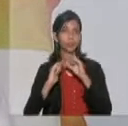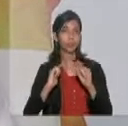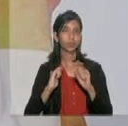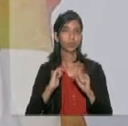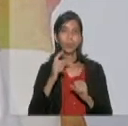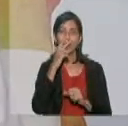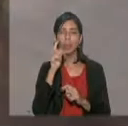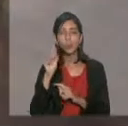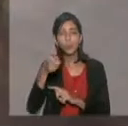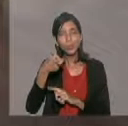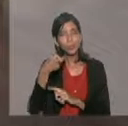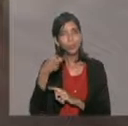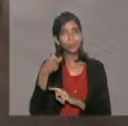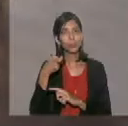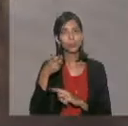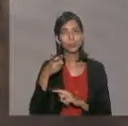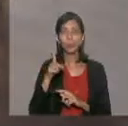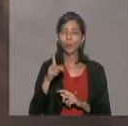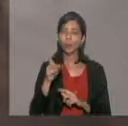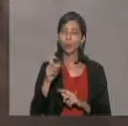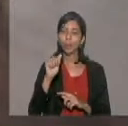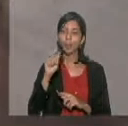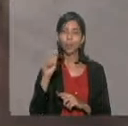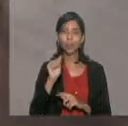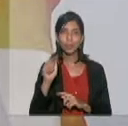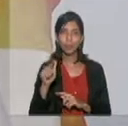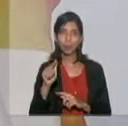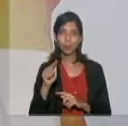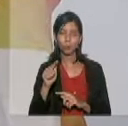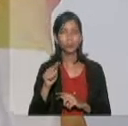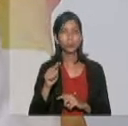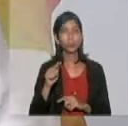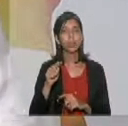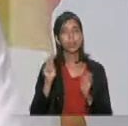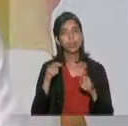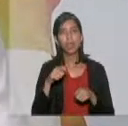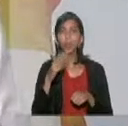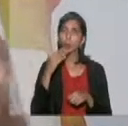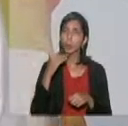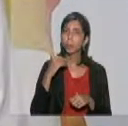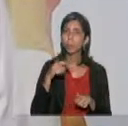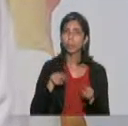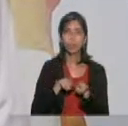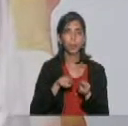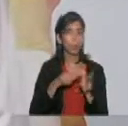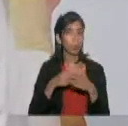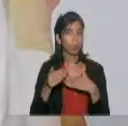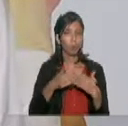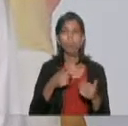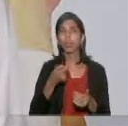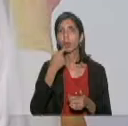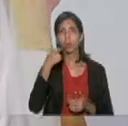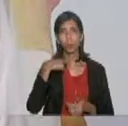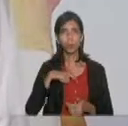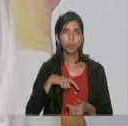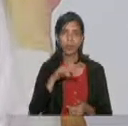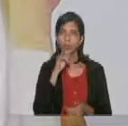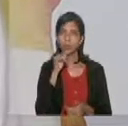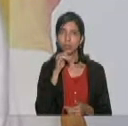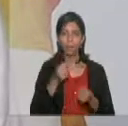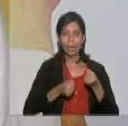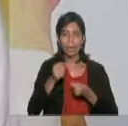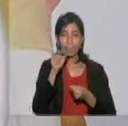objeto ser expelido. Quer dizer, então a criança fica aqui. Fica aqui no antebraço, né? Você segura a cabeça por aqui. Com a mão aqui.